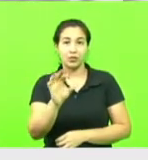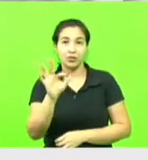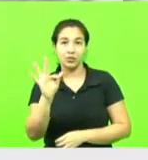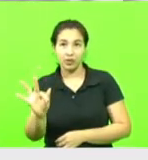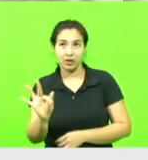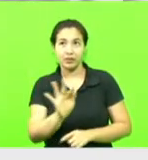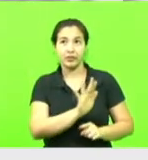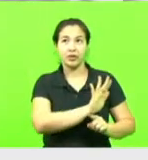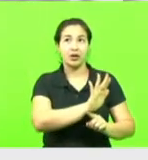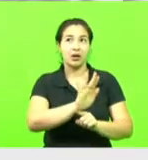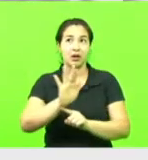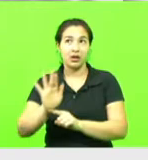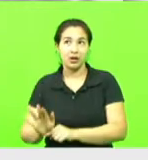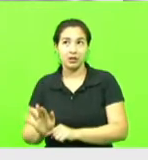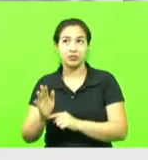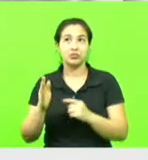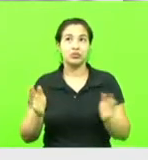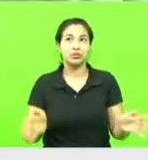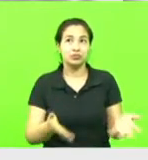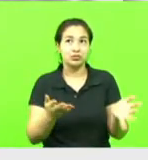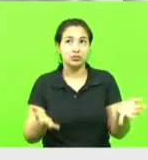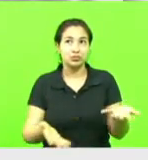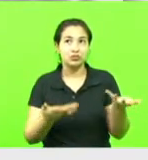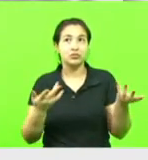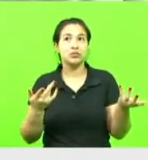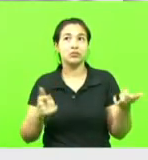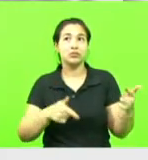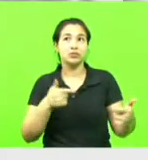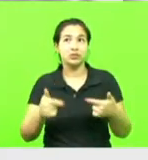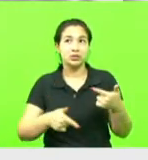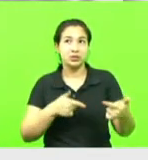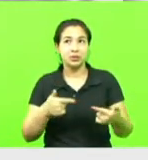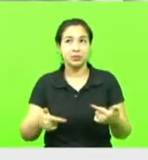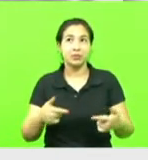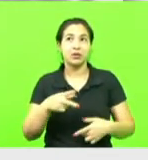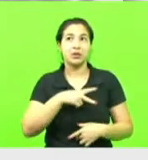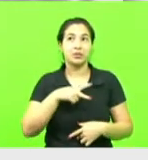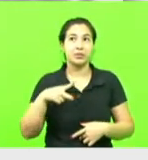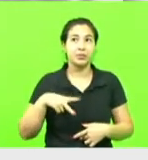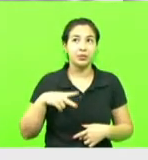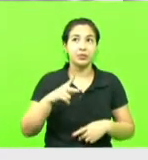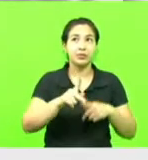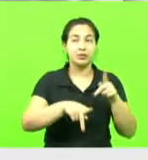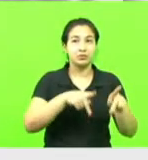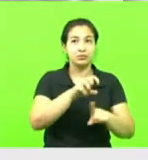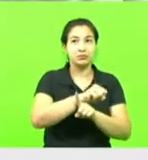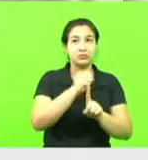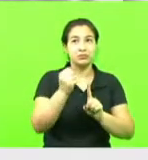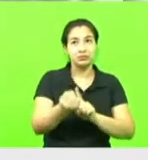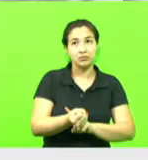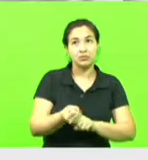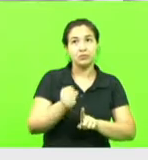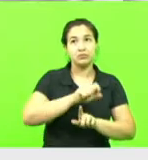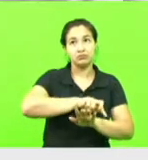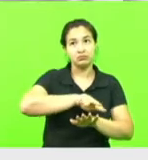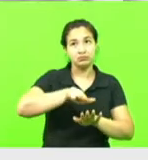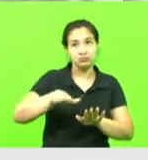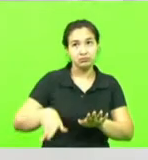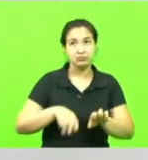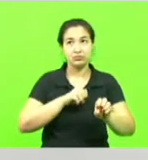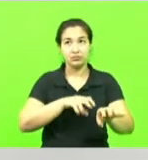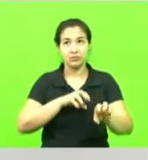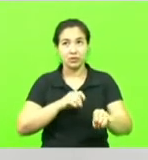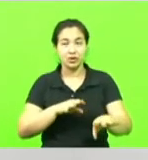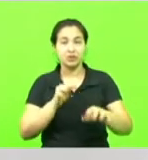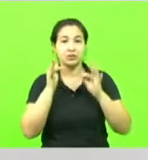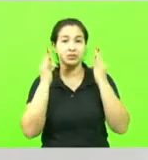serviços permanentes e a promoção de atividades de relevância pública da social e população em questão de gênero, educação sexual, orientação familiar, só para